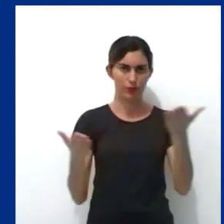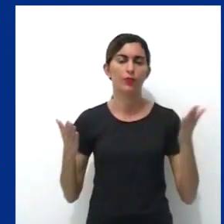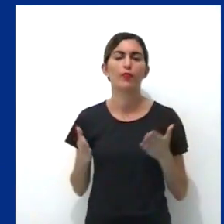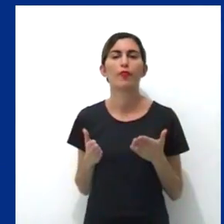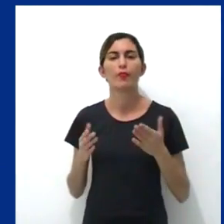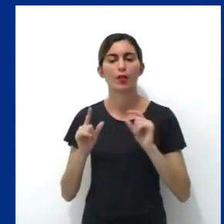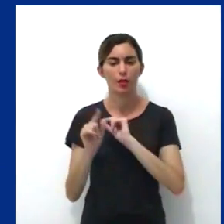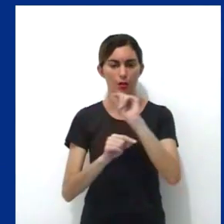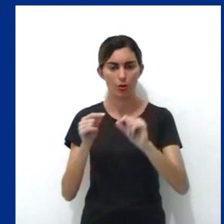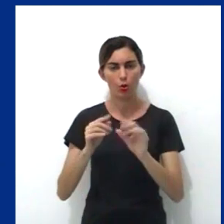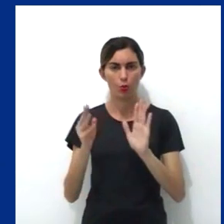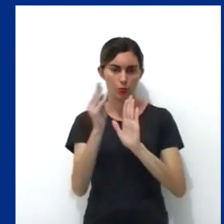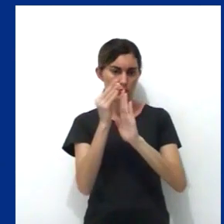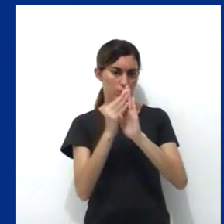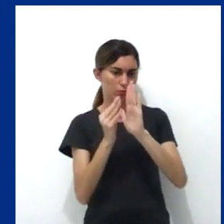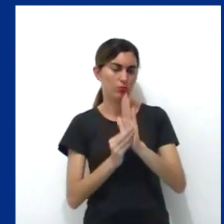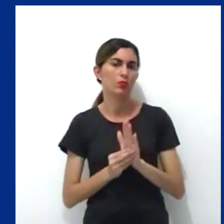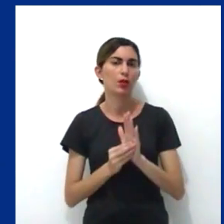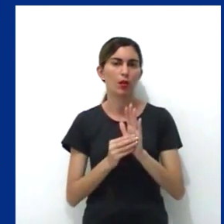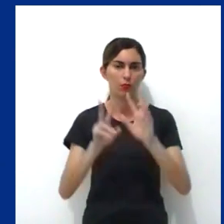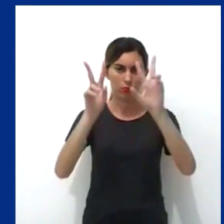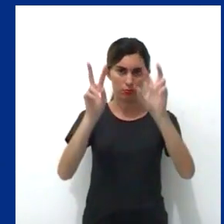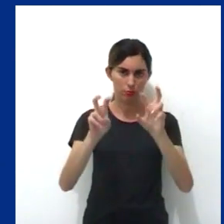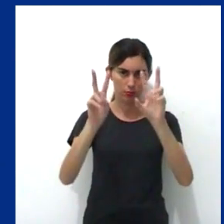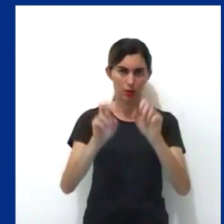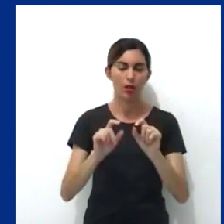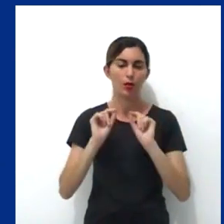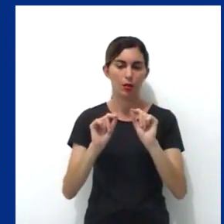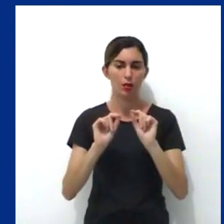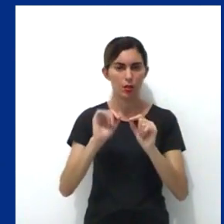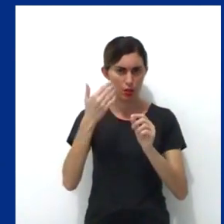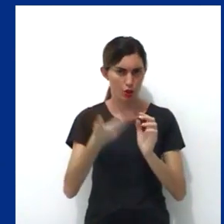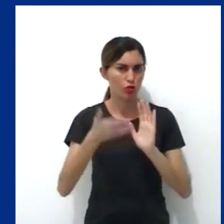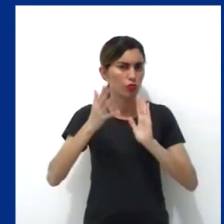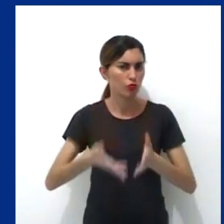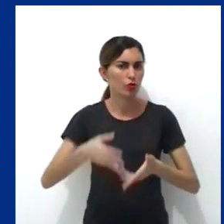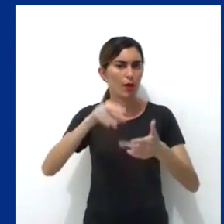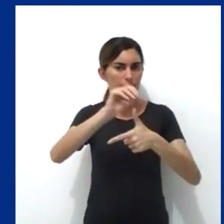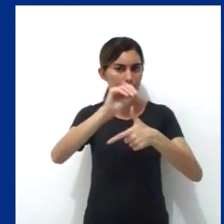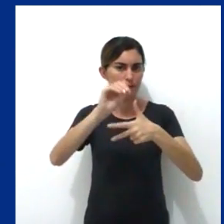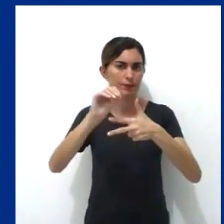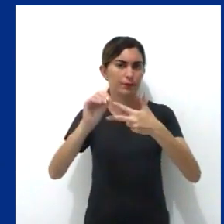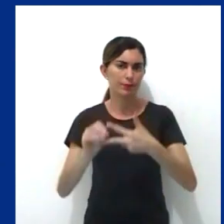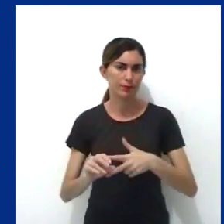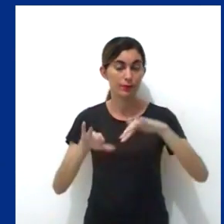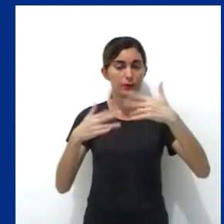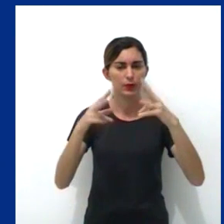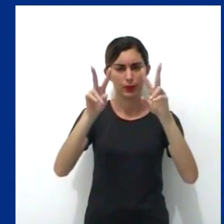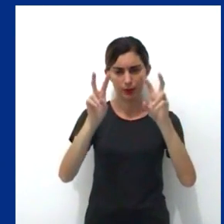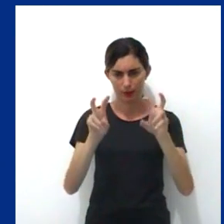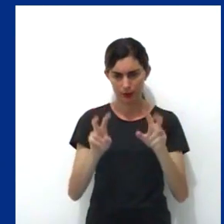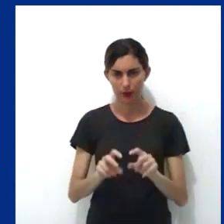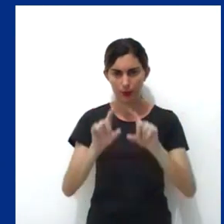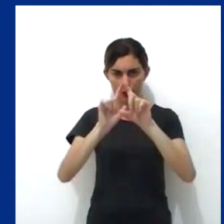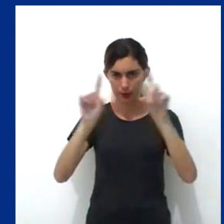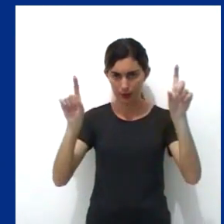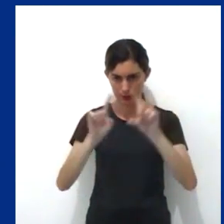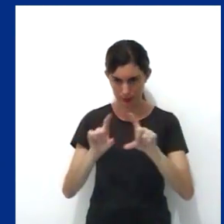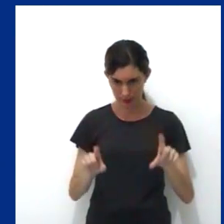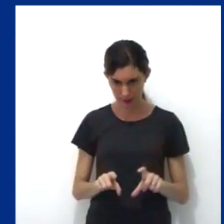de inovação. E aí, a gente está chegando no momento da nossa aula, onde a gente vai fazer o